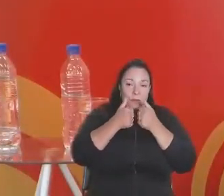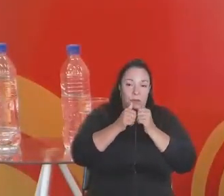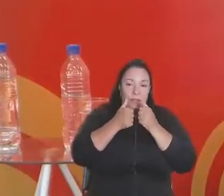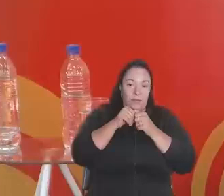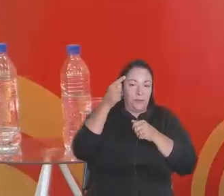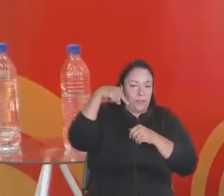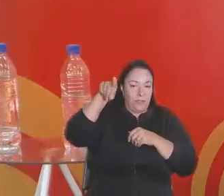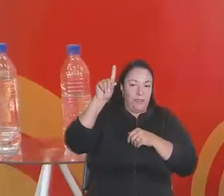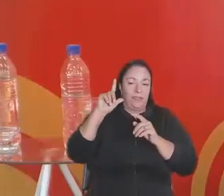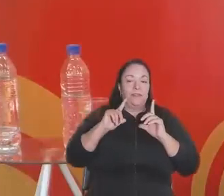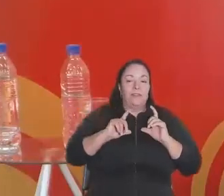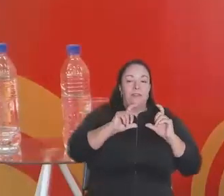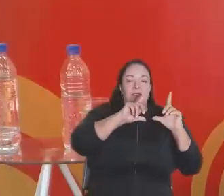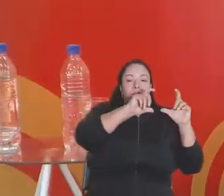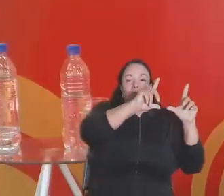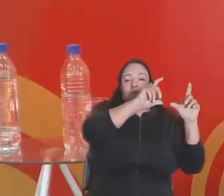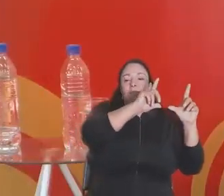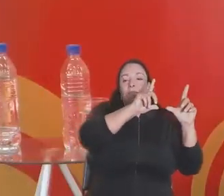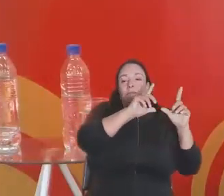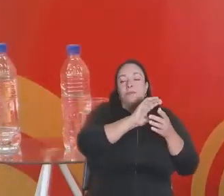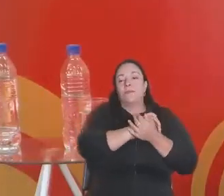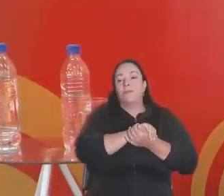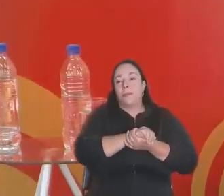Então, isso faz parte, né,